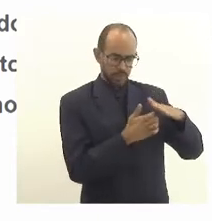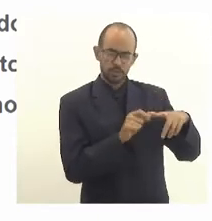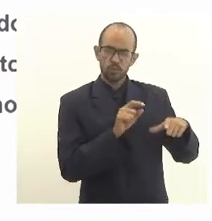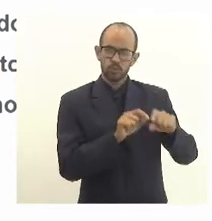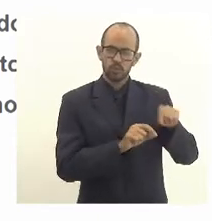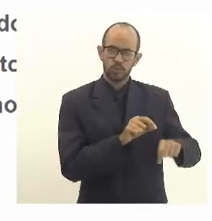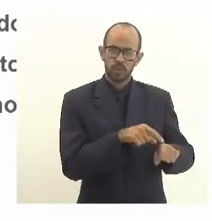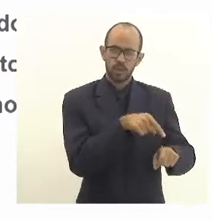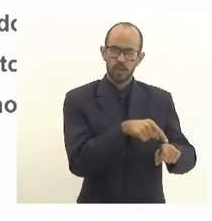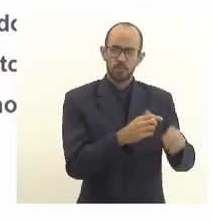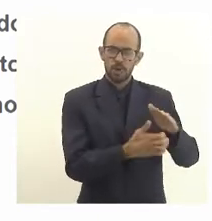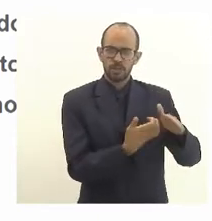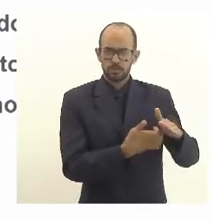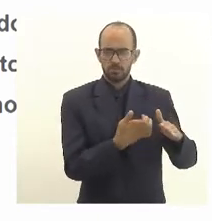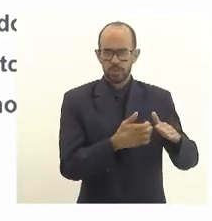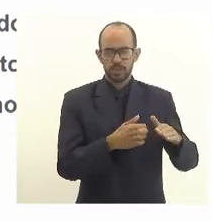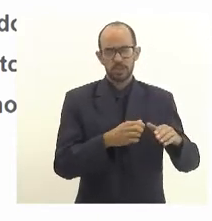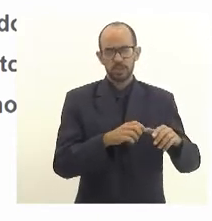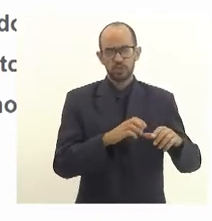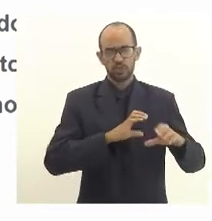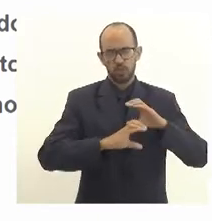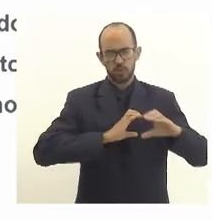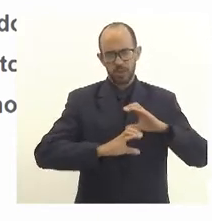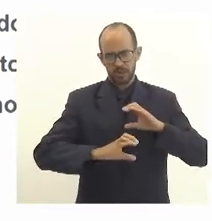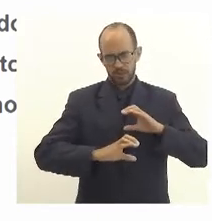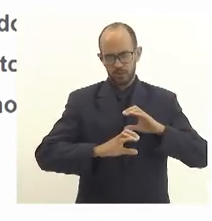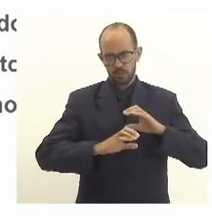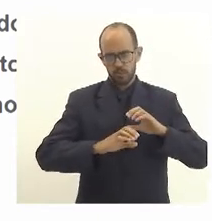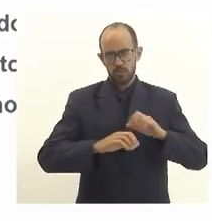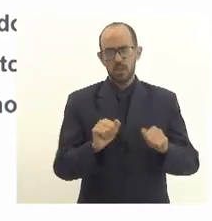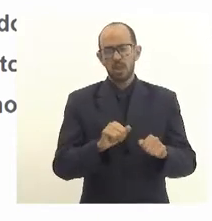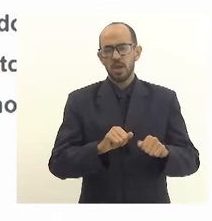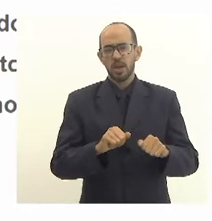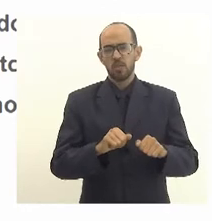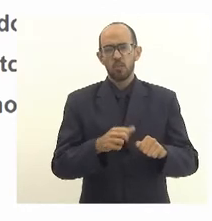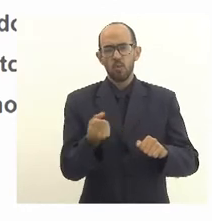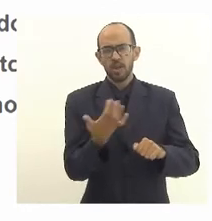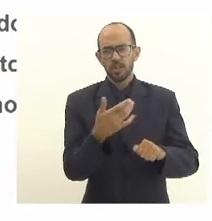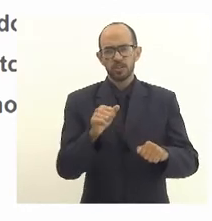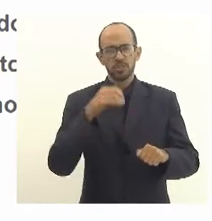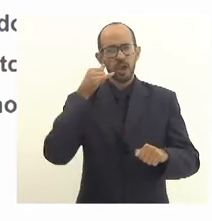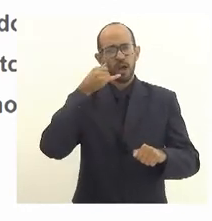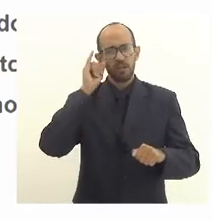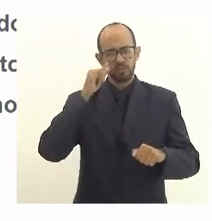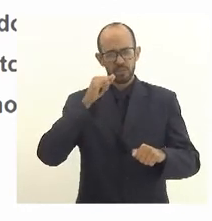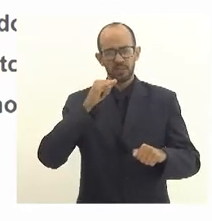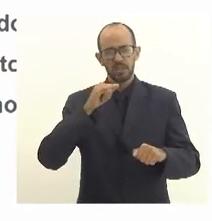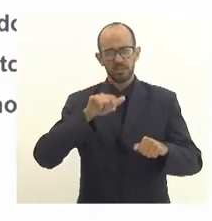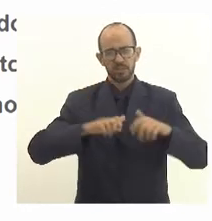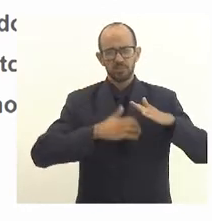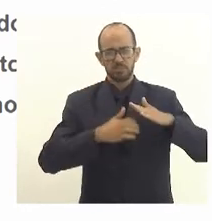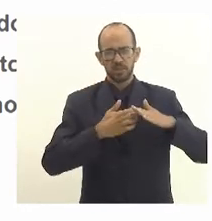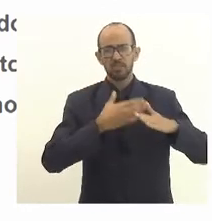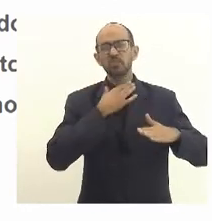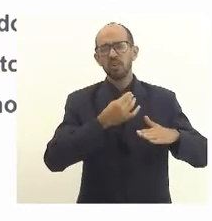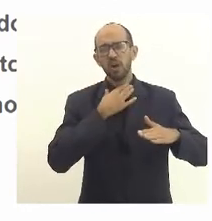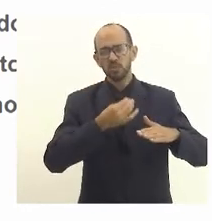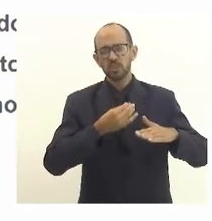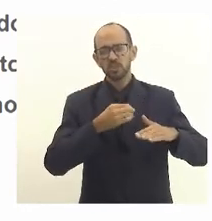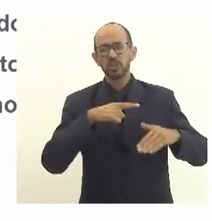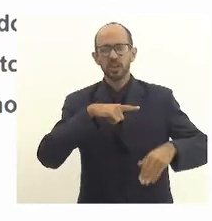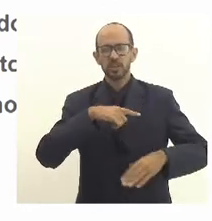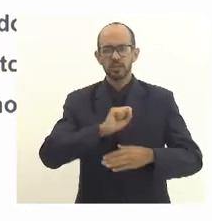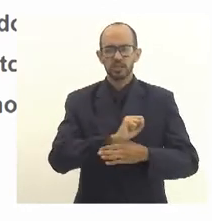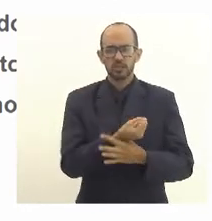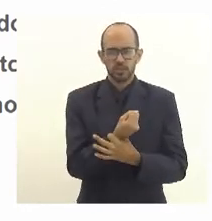empresas operadoras de telecom, quando a gente combate os clandestinos, a gente traz segurança para os operadores que trabalham para eles, garante uma